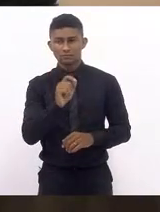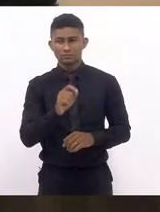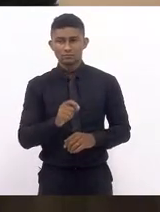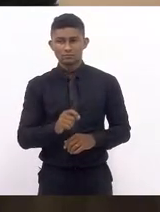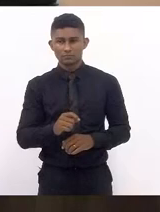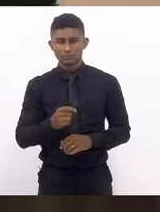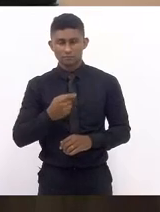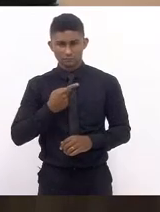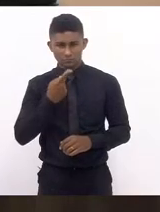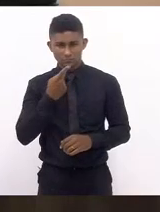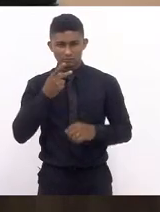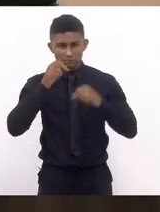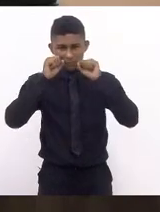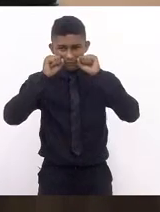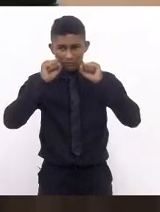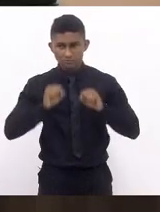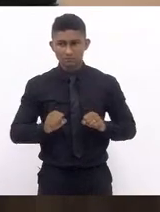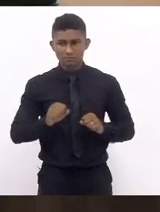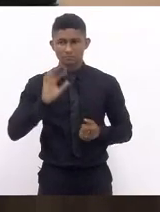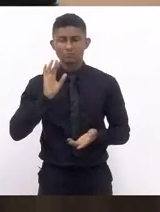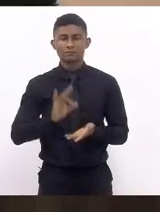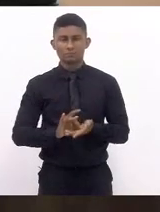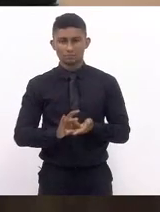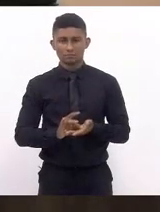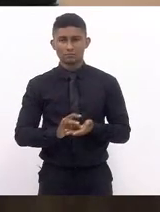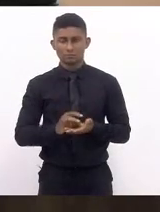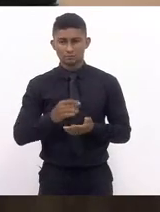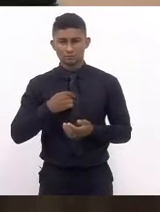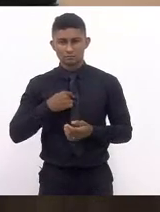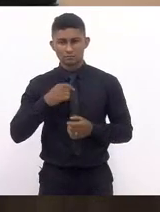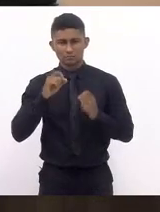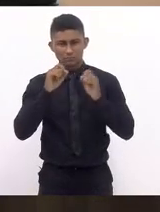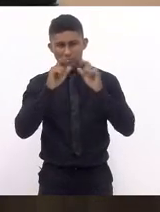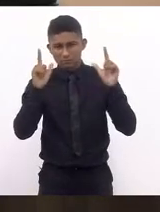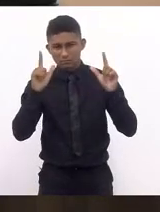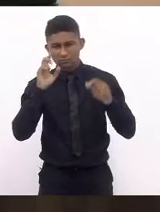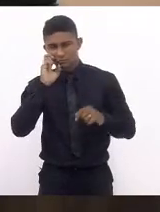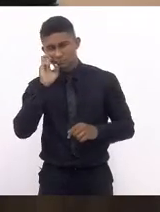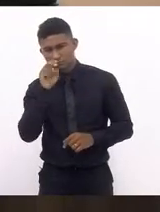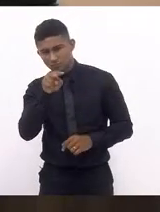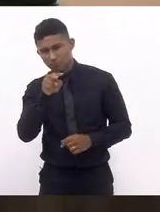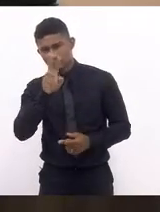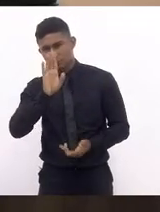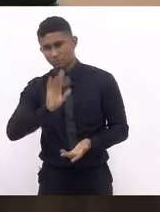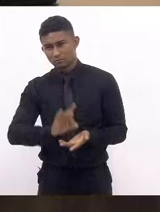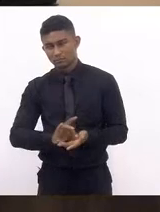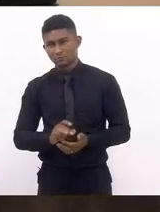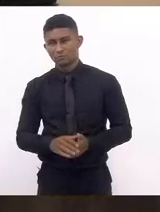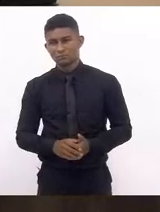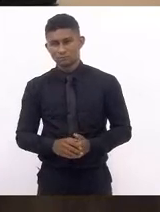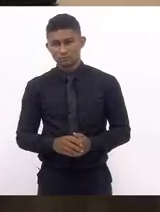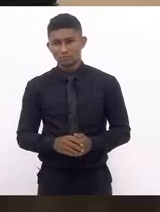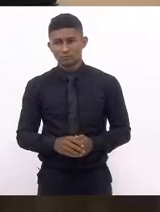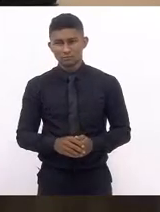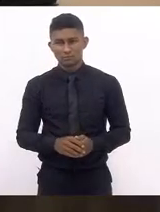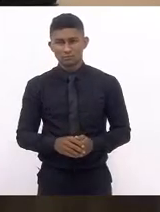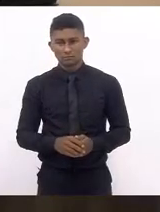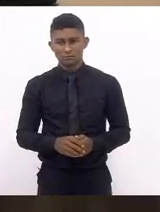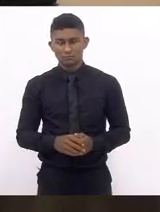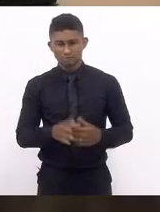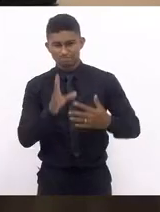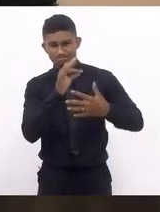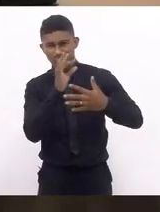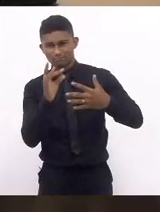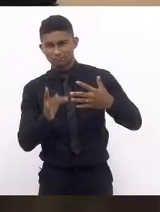vocês dar o meu testemunho de alguém que prestou atenção que ouviu que viu observou nos